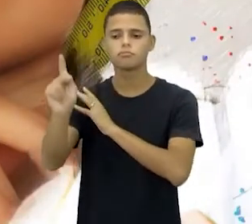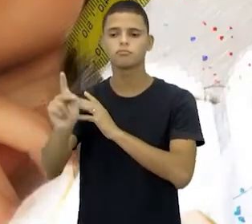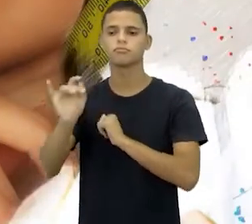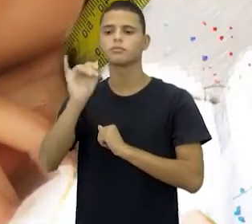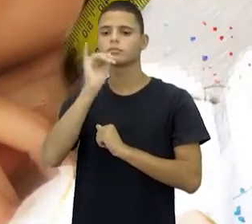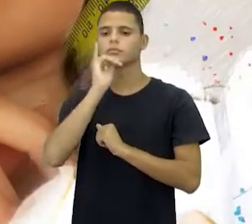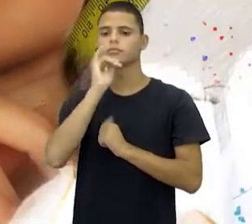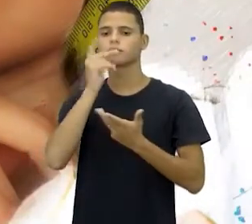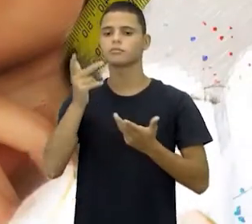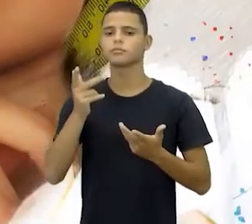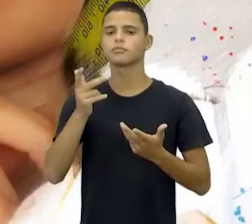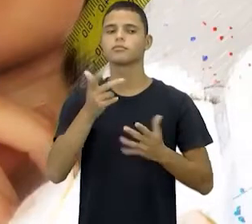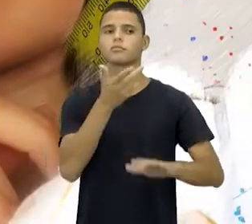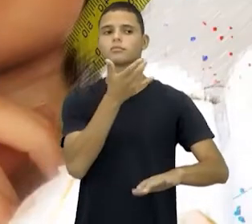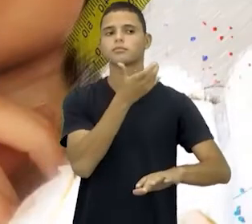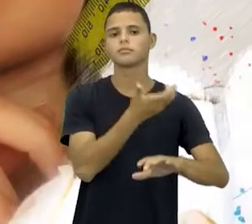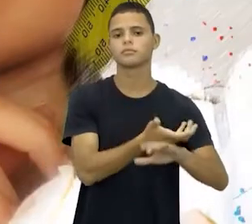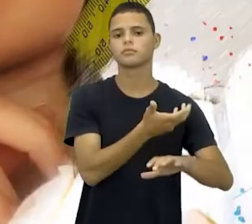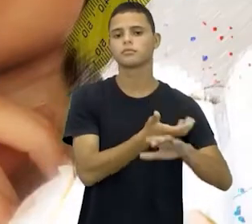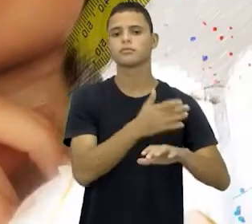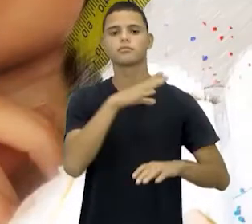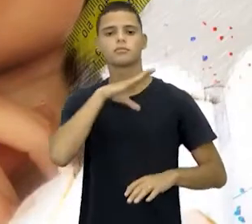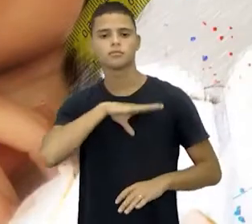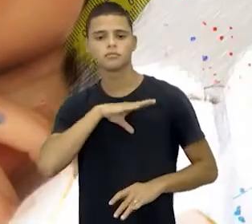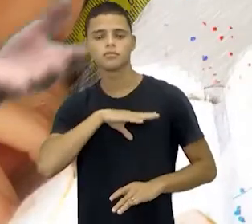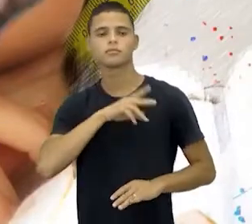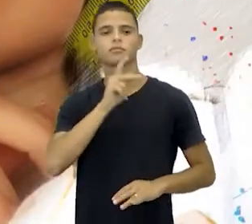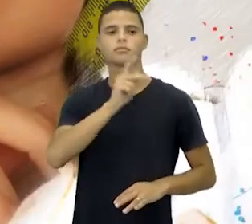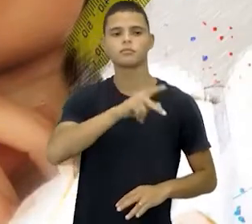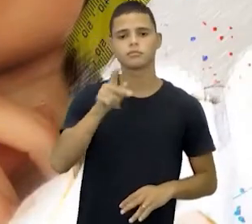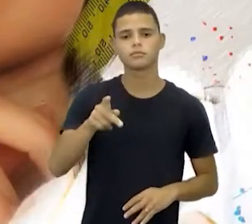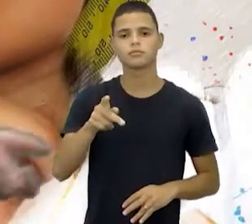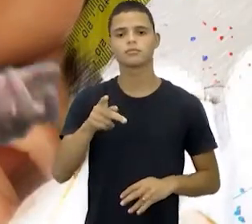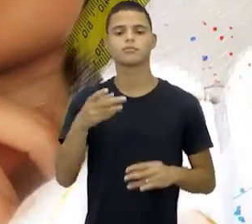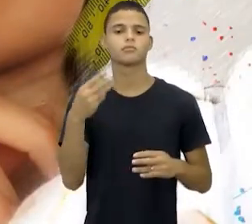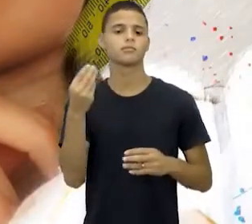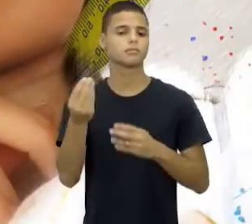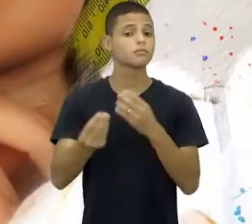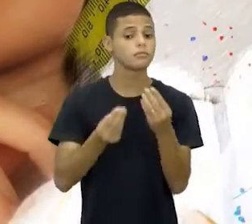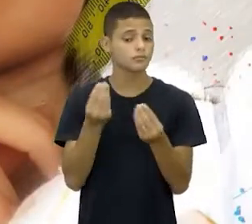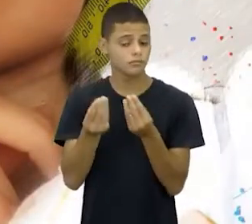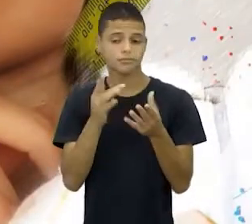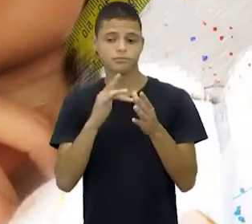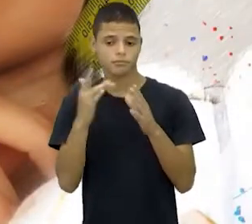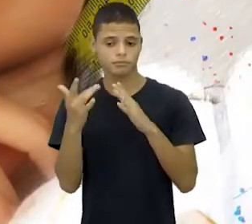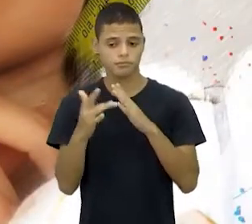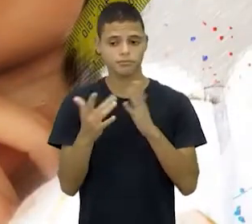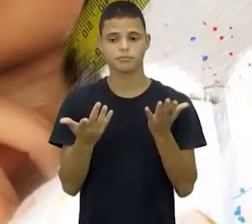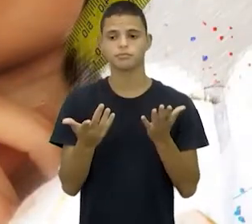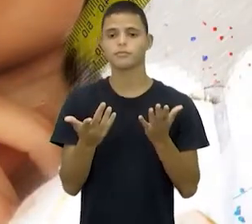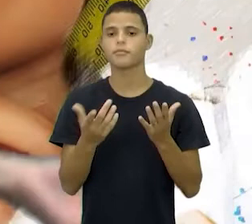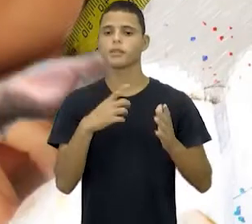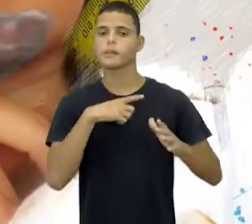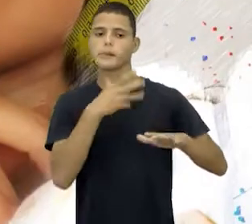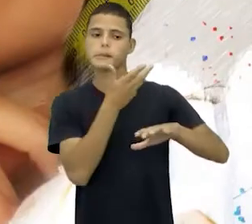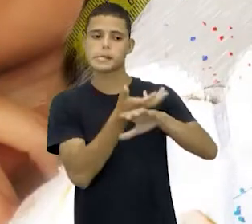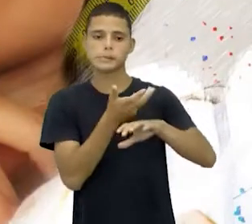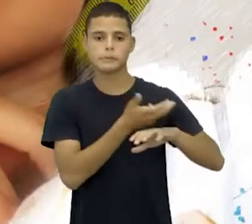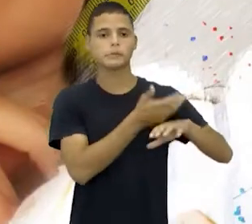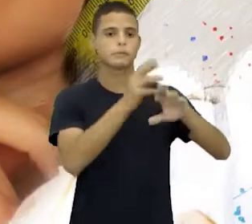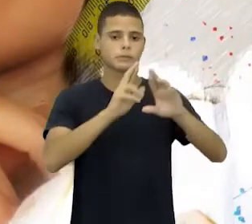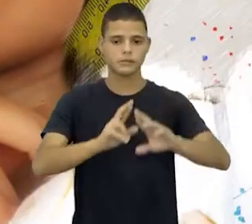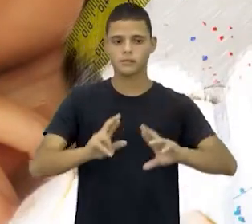aí, não do professor, mas do componente de português, de matemática. Elas são áreas de conhecimento distintas que já trazem aí